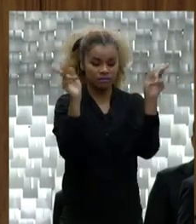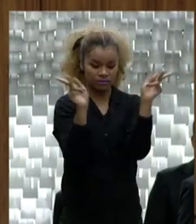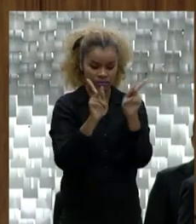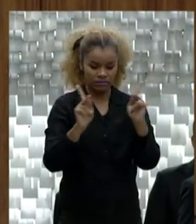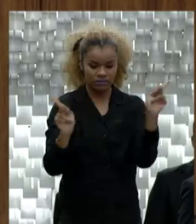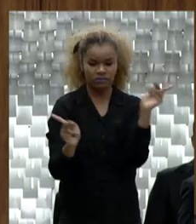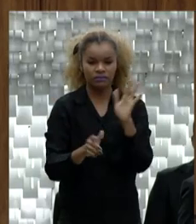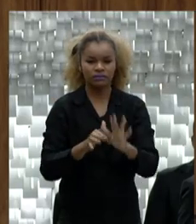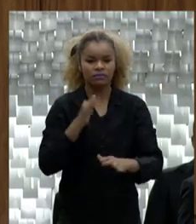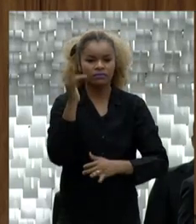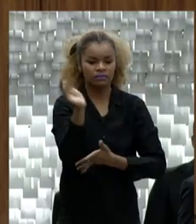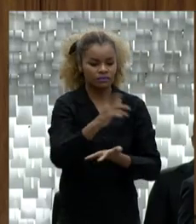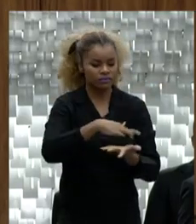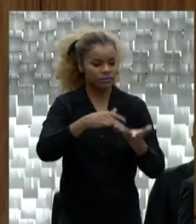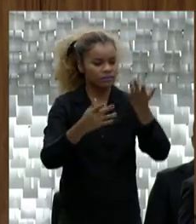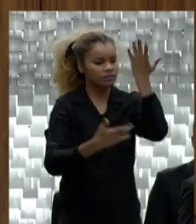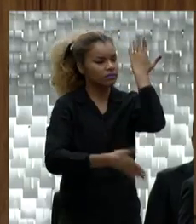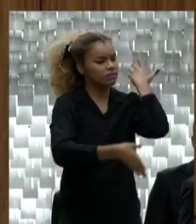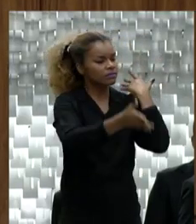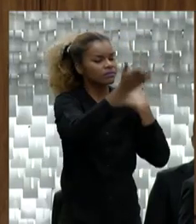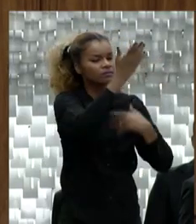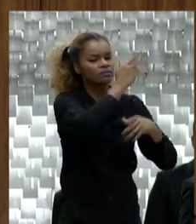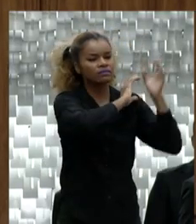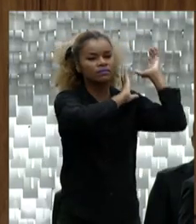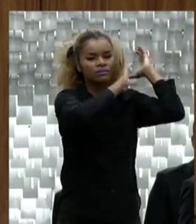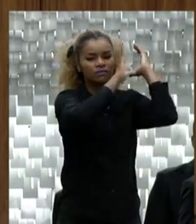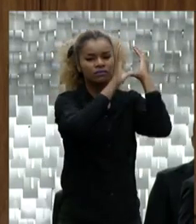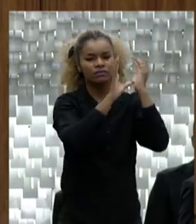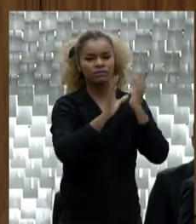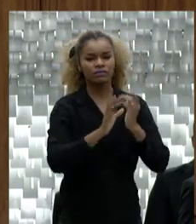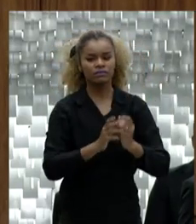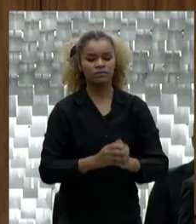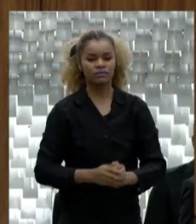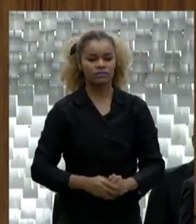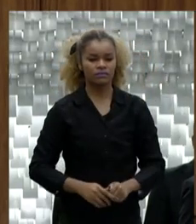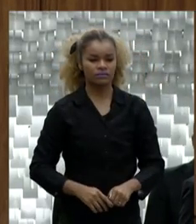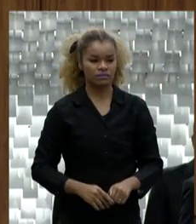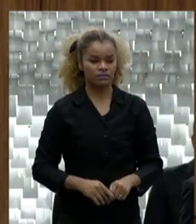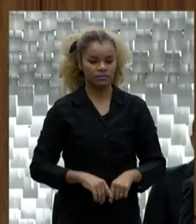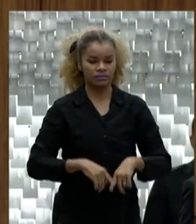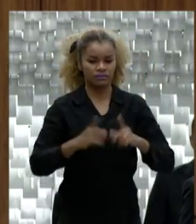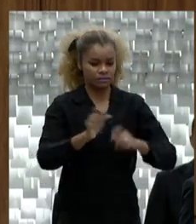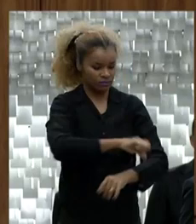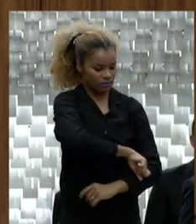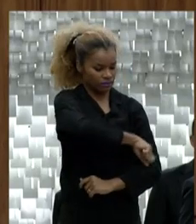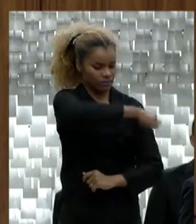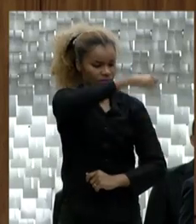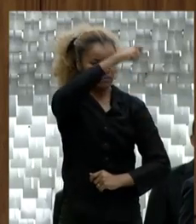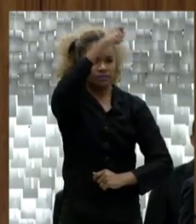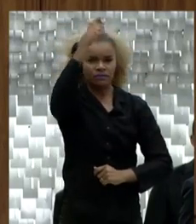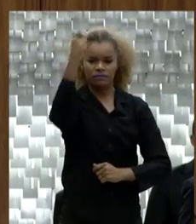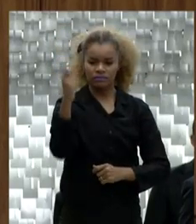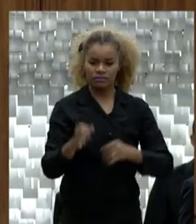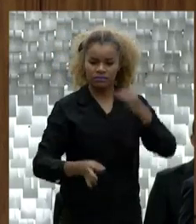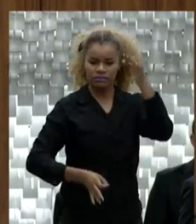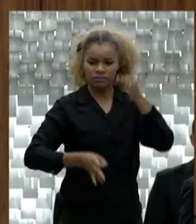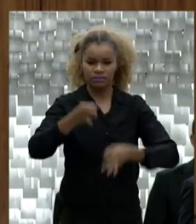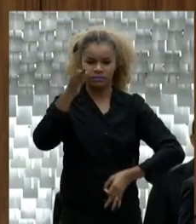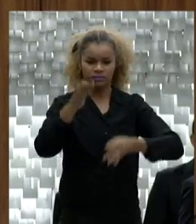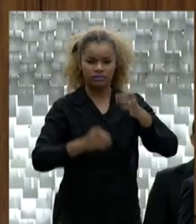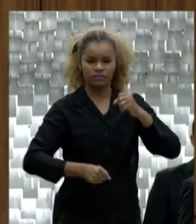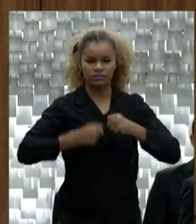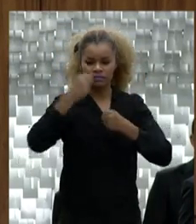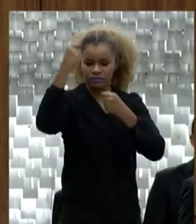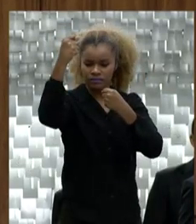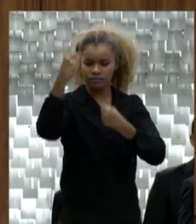flâmula, paz no futuro e glória no passado. Mas ergues da